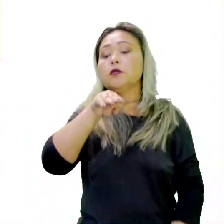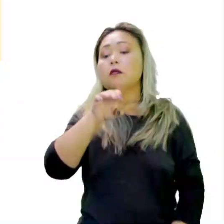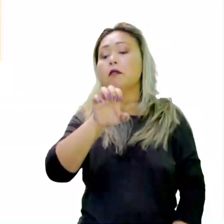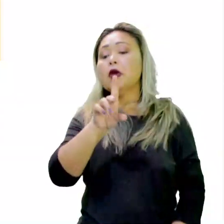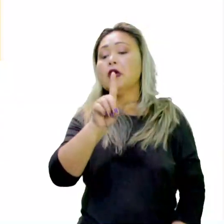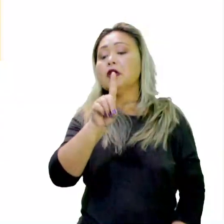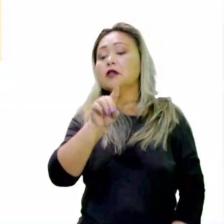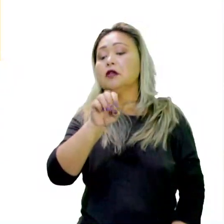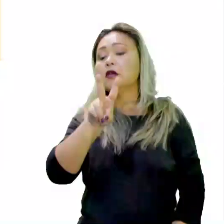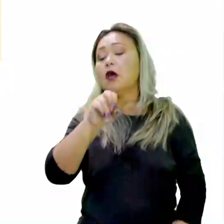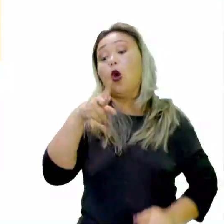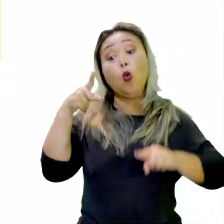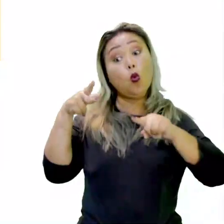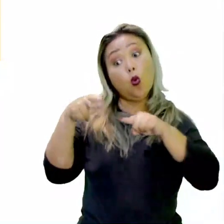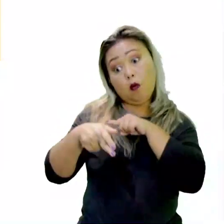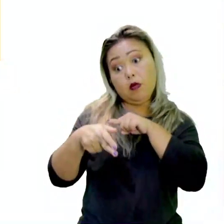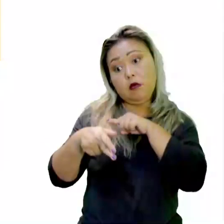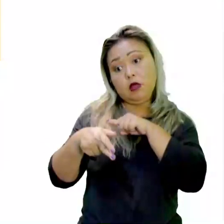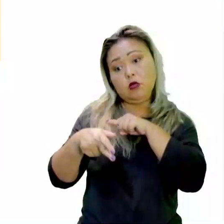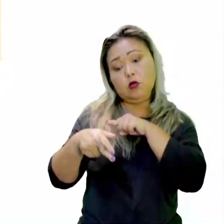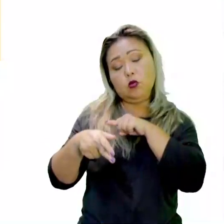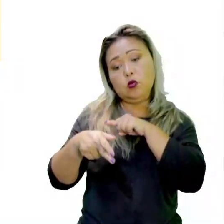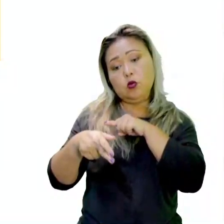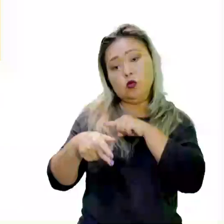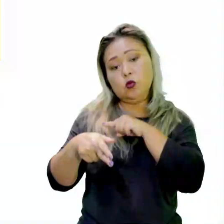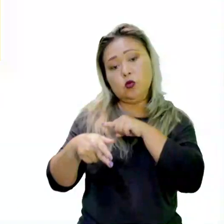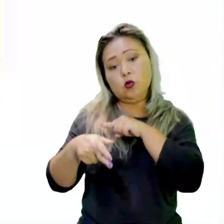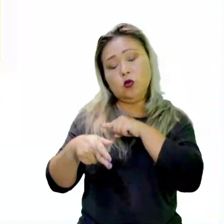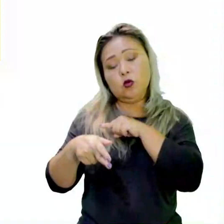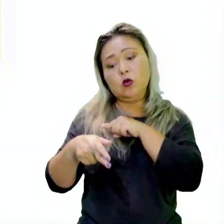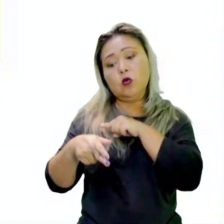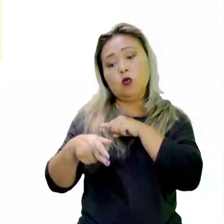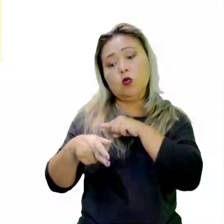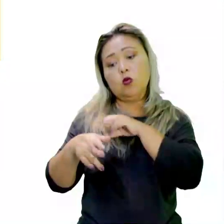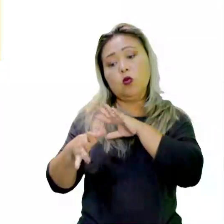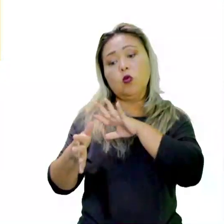Uma mudança, rompimento, né? rompimento com a arte assim, cristã.